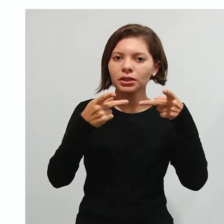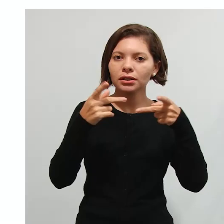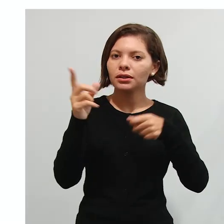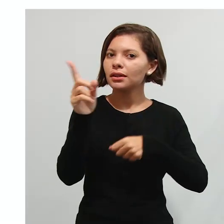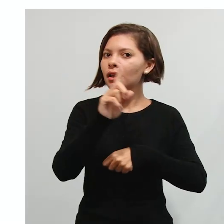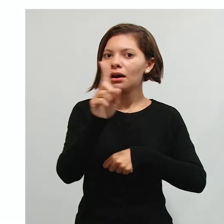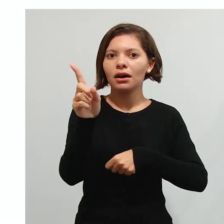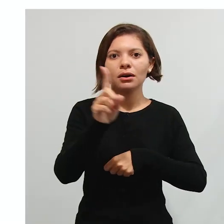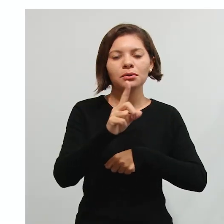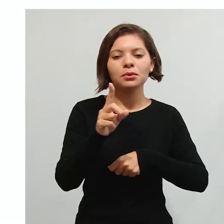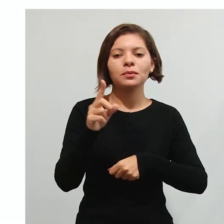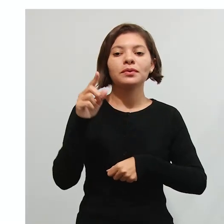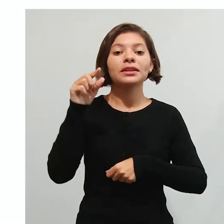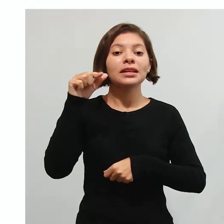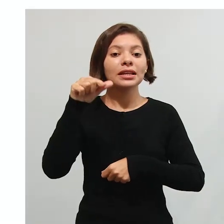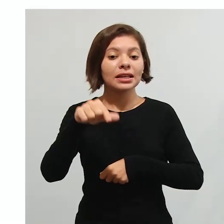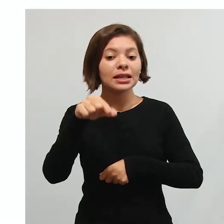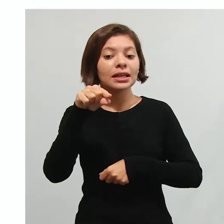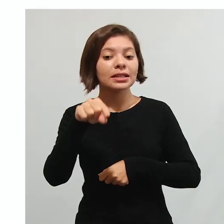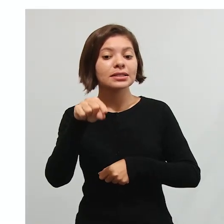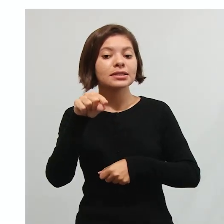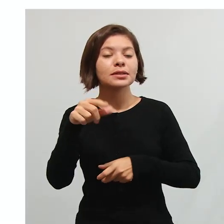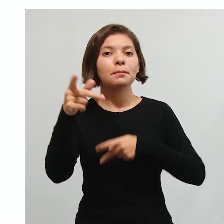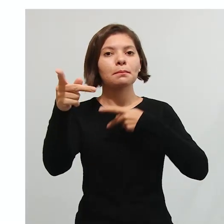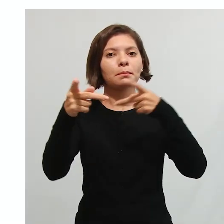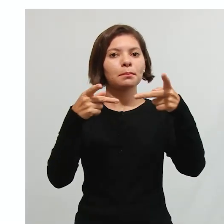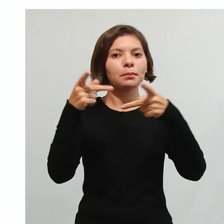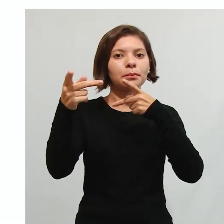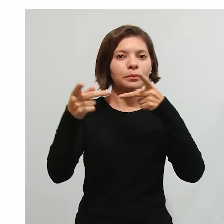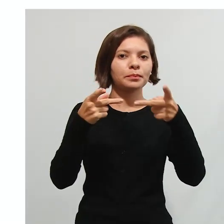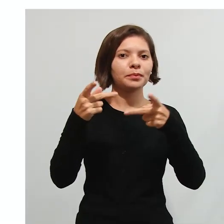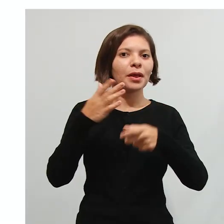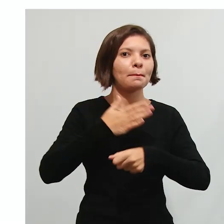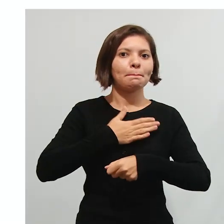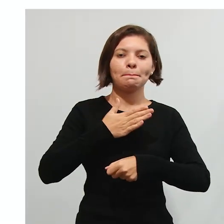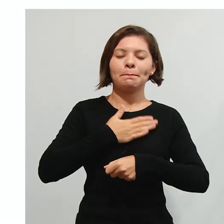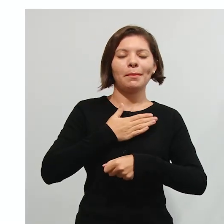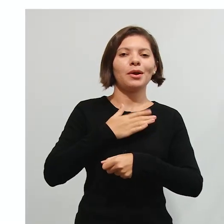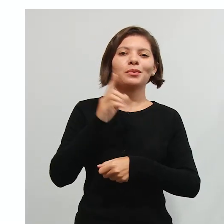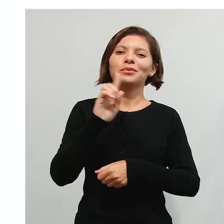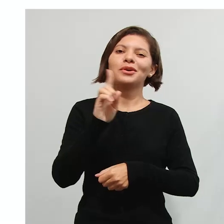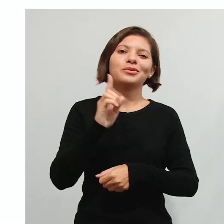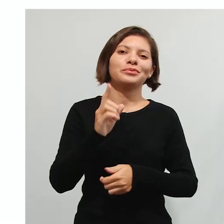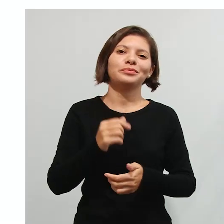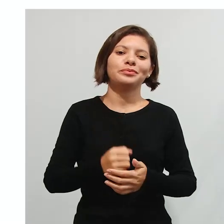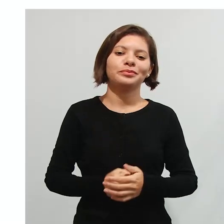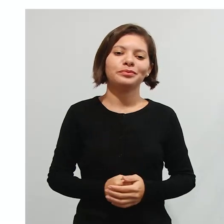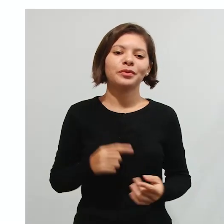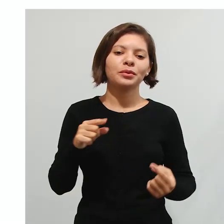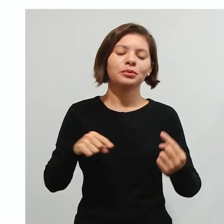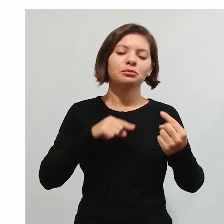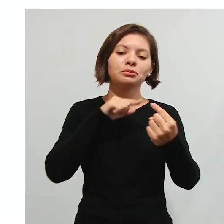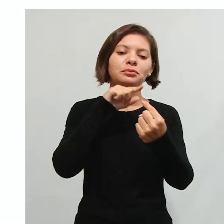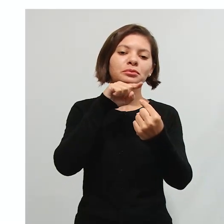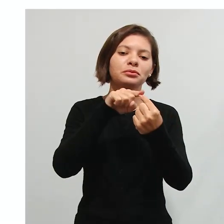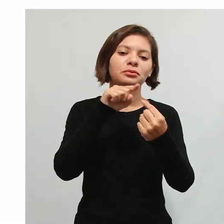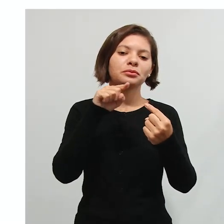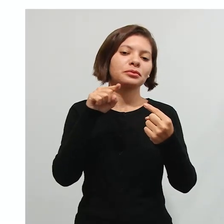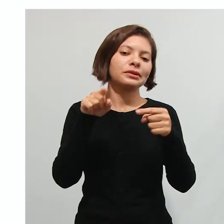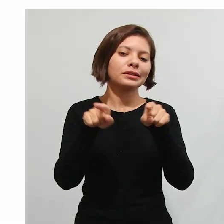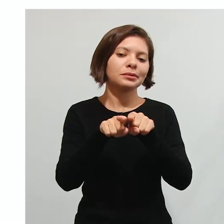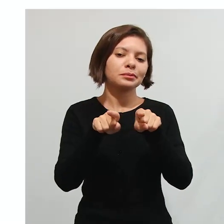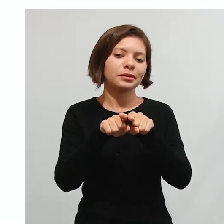meu projeto você vai dizer este projeto você não utiliza o meu Você faz tudo em terceira pessoa